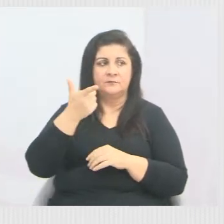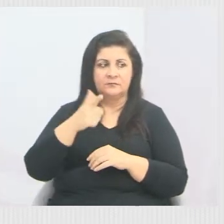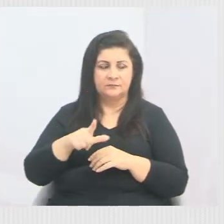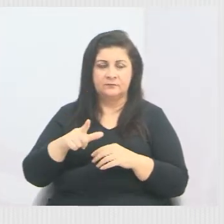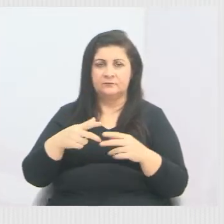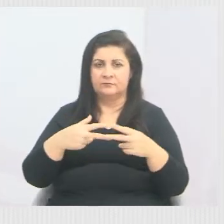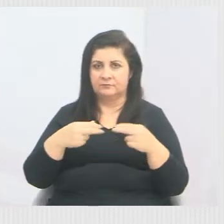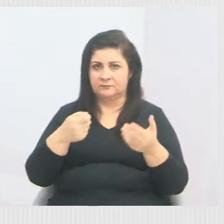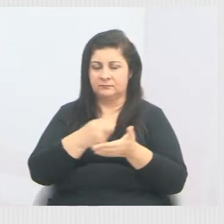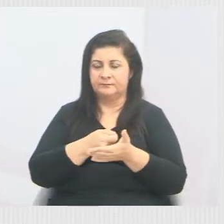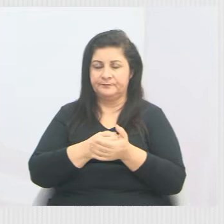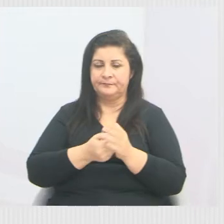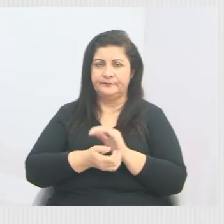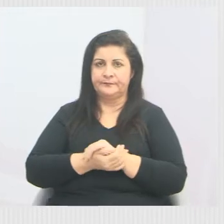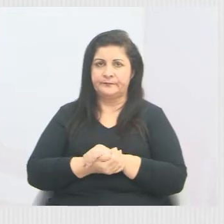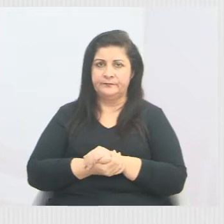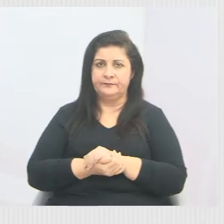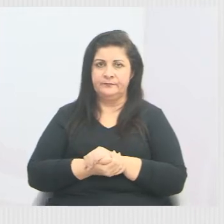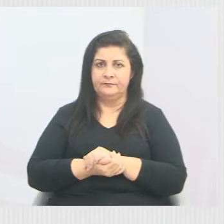despesas correntes.